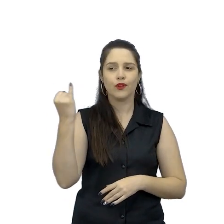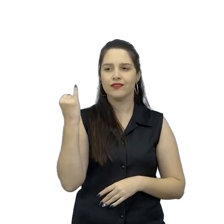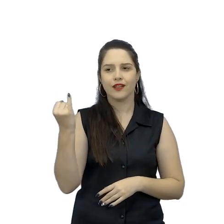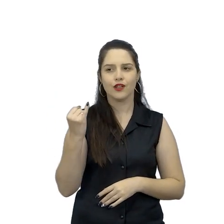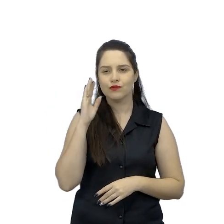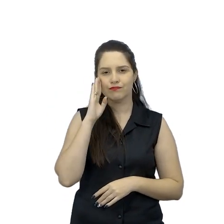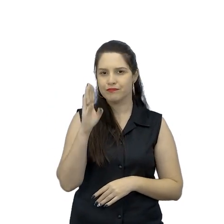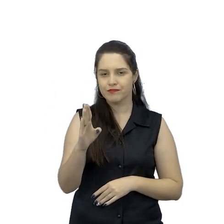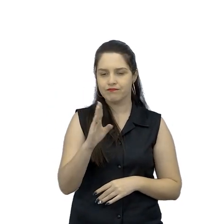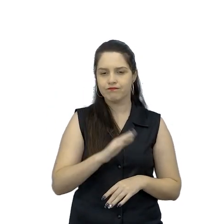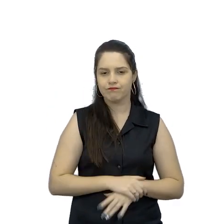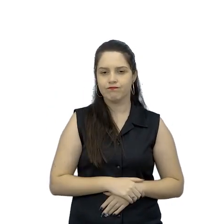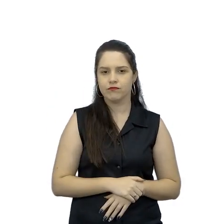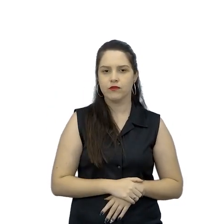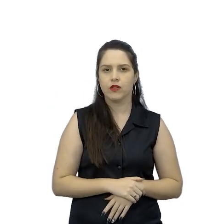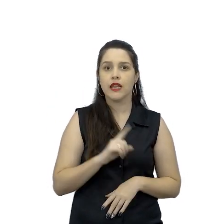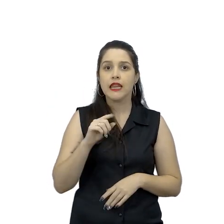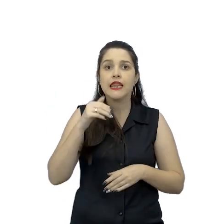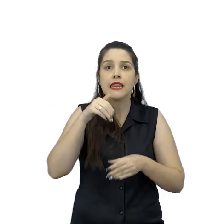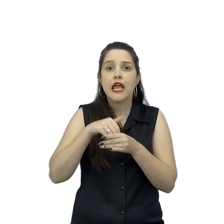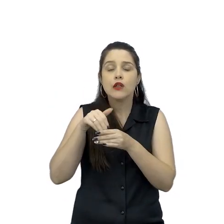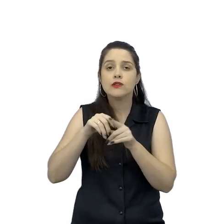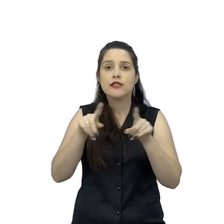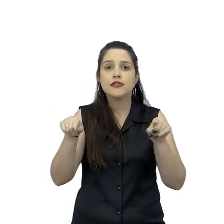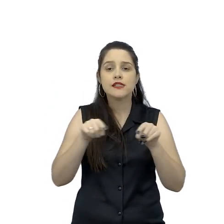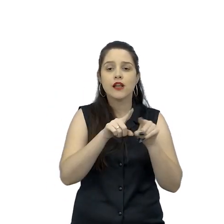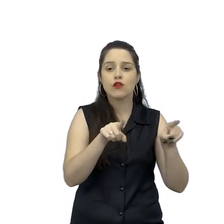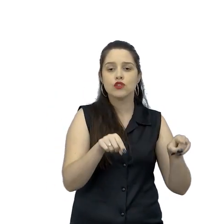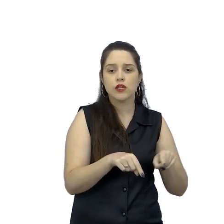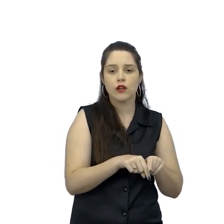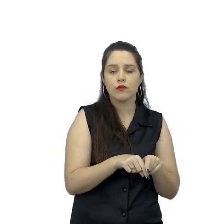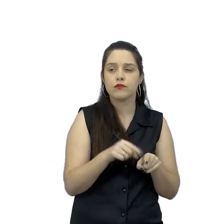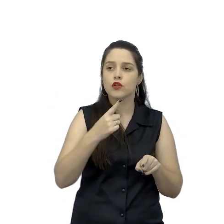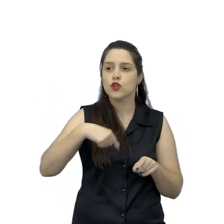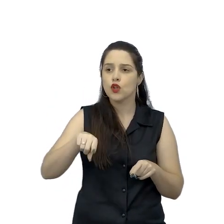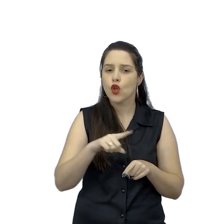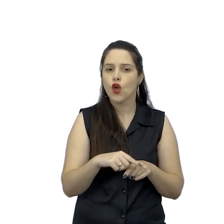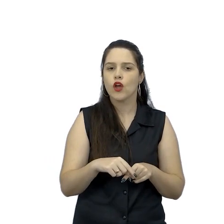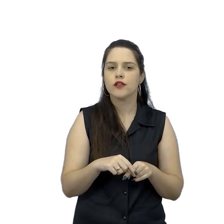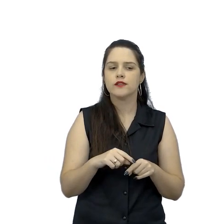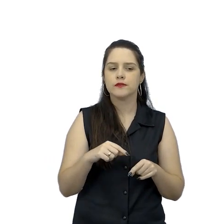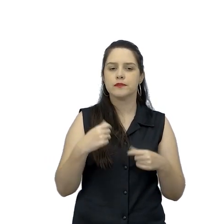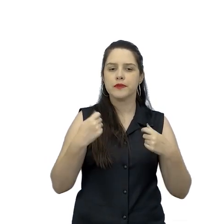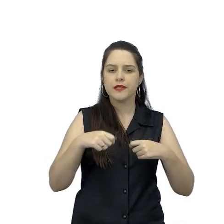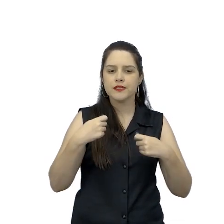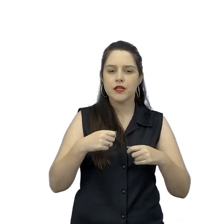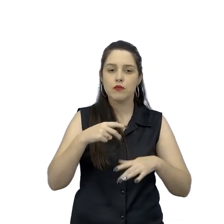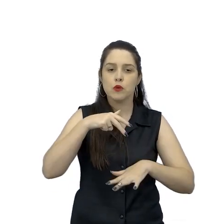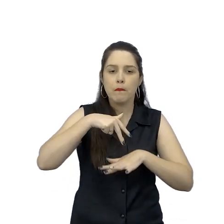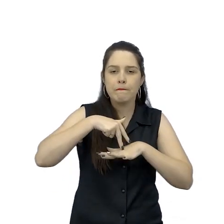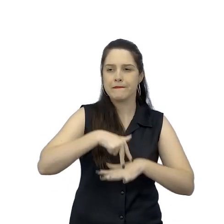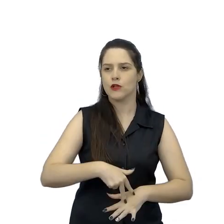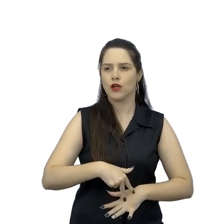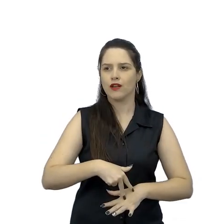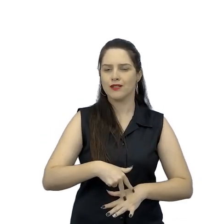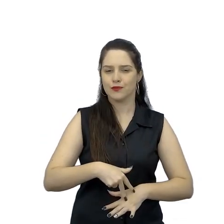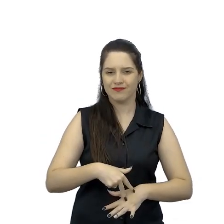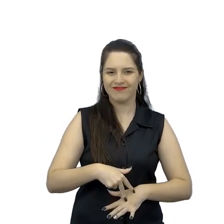né? Então, na sala de aula invertida, nós dotamos o aluno de um protagonismo, não